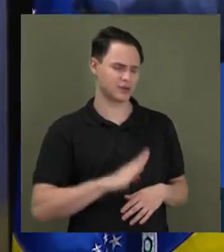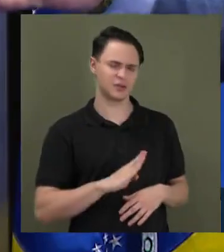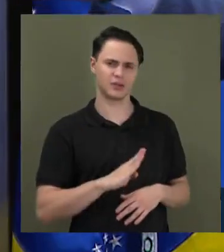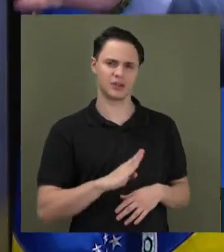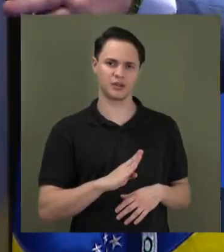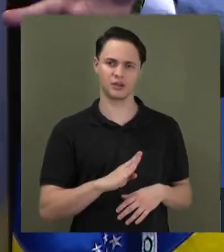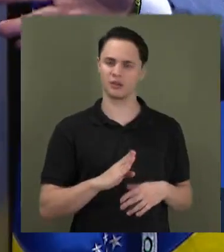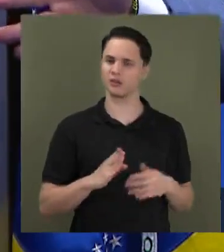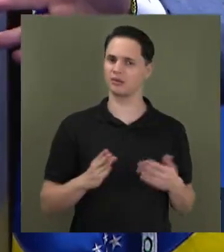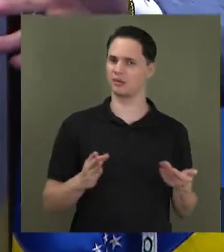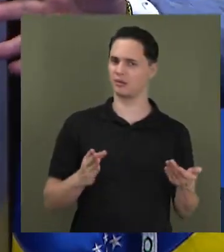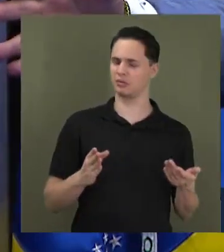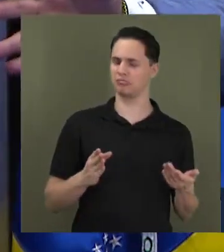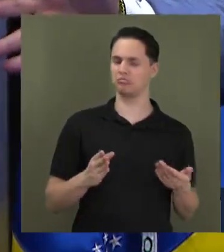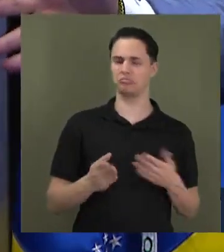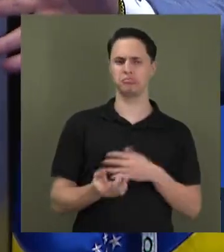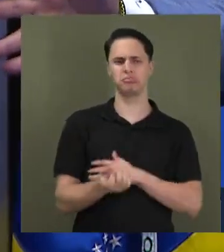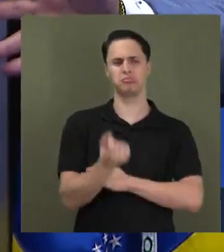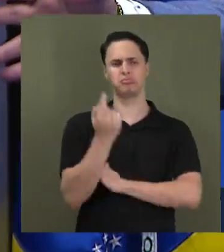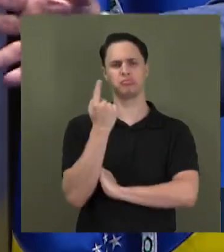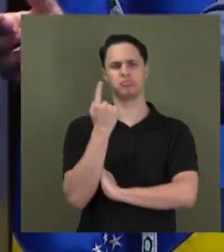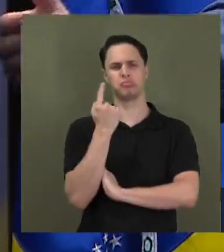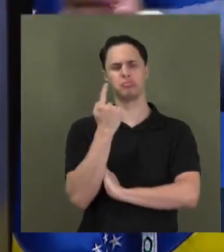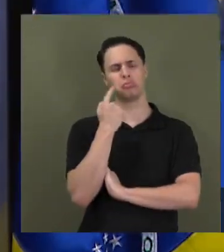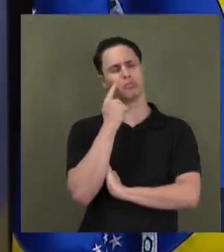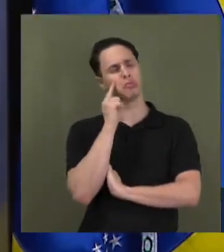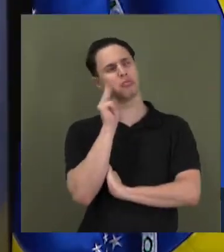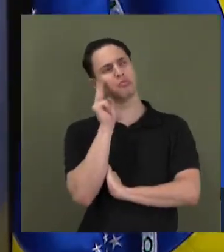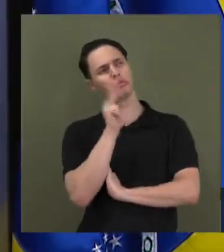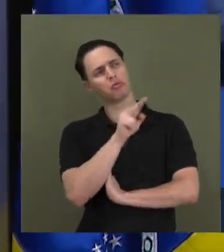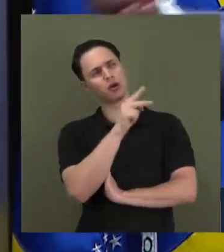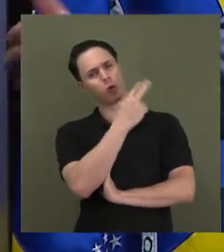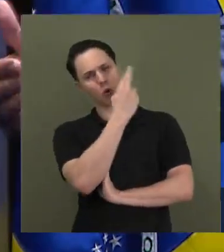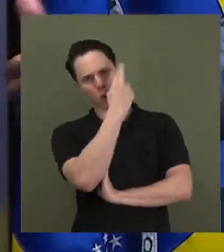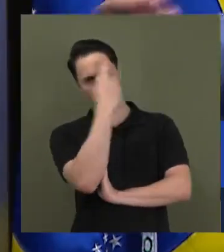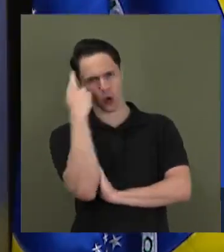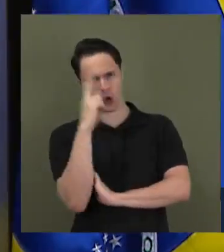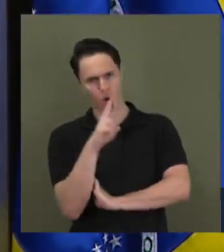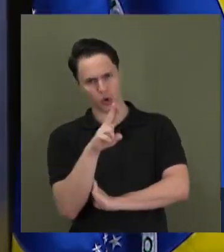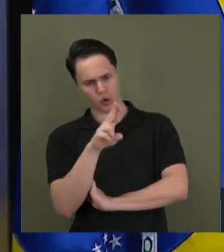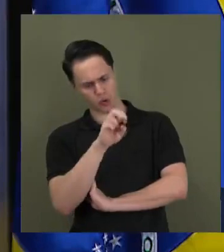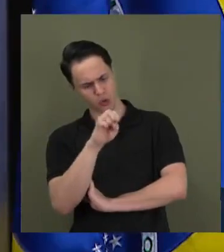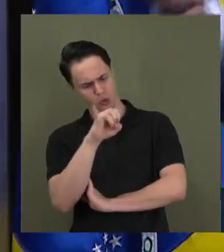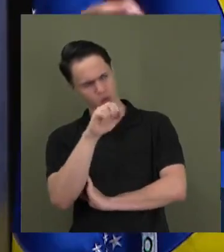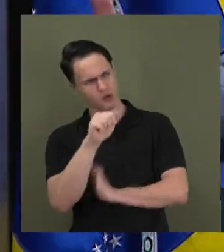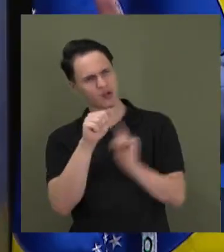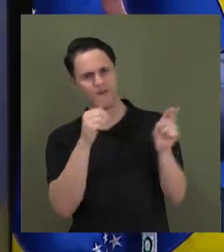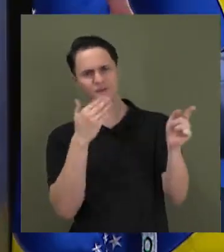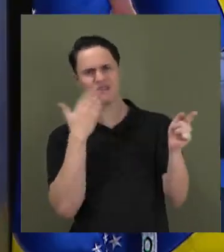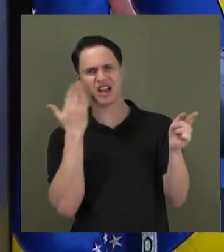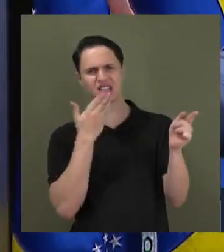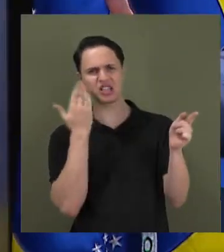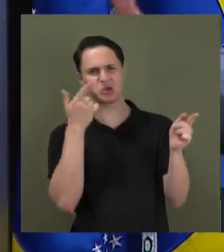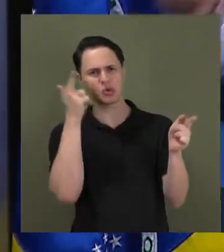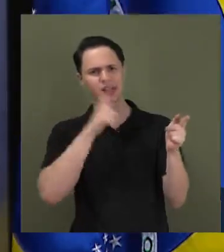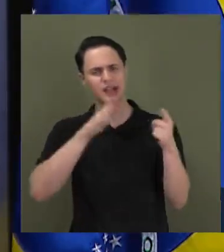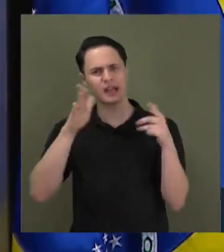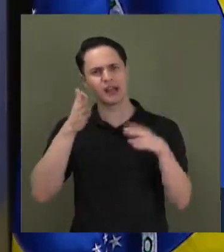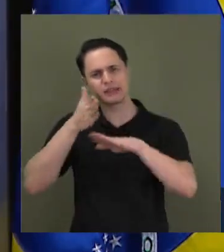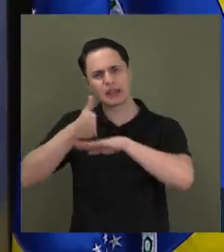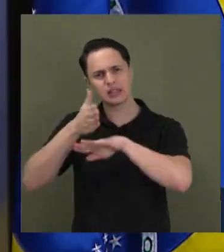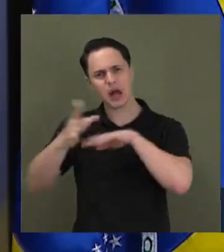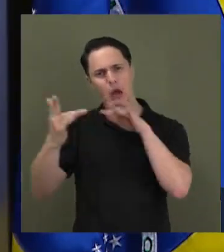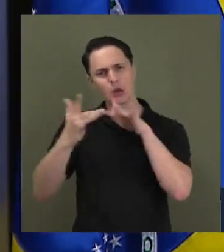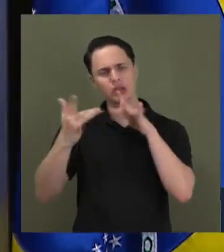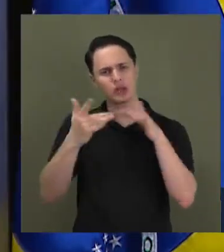a Rússia, por exemplo, tendo uma facilidade, já foi recebido emissários, pelo menos